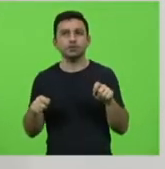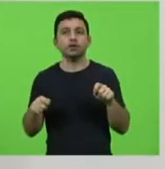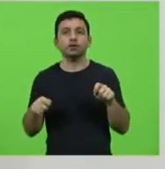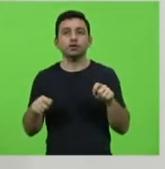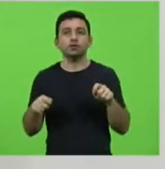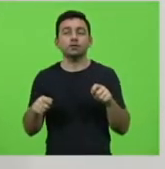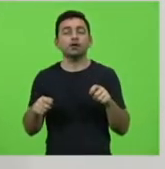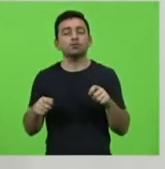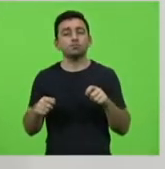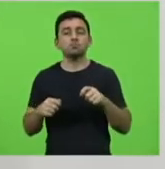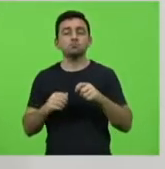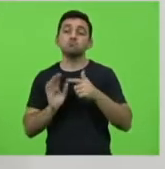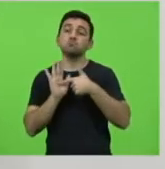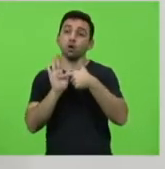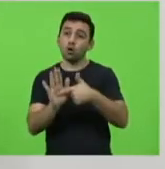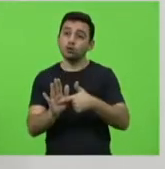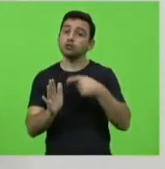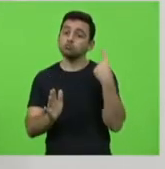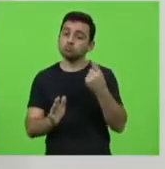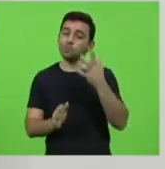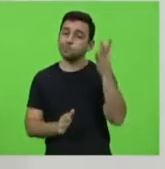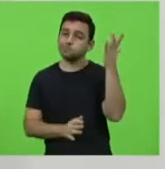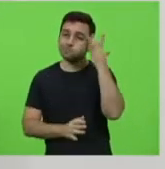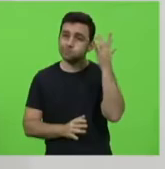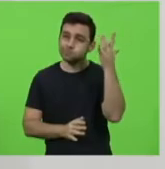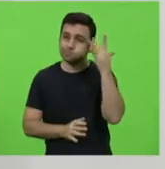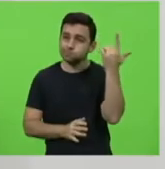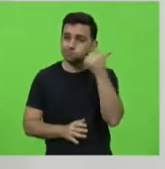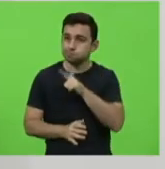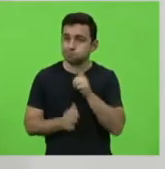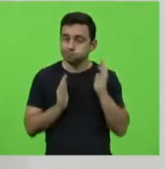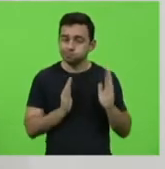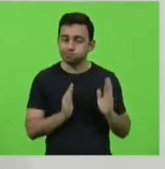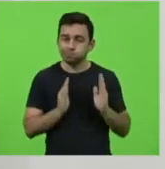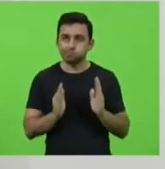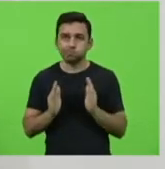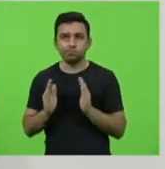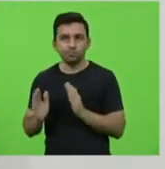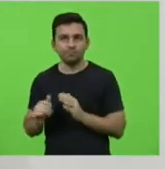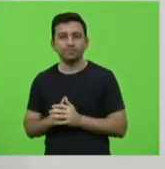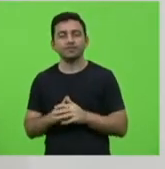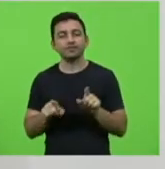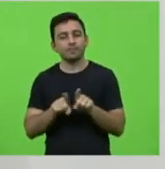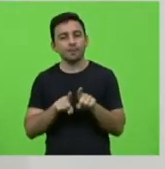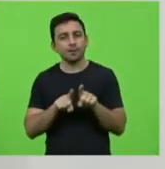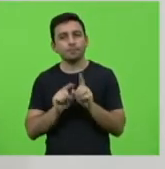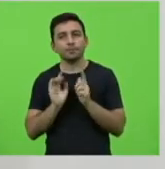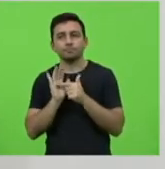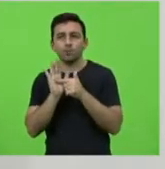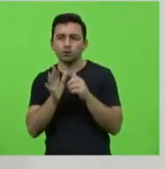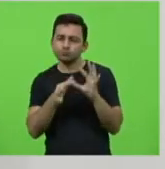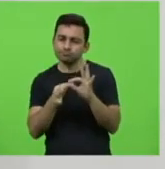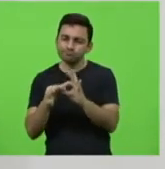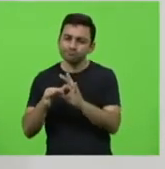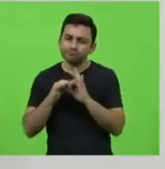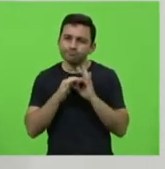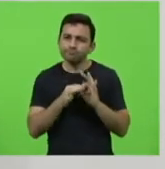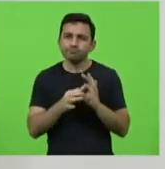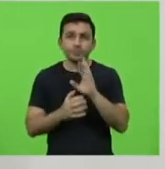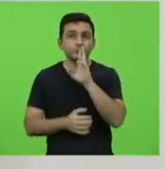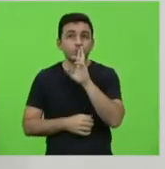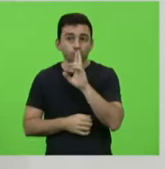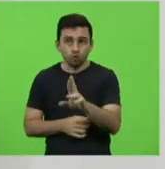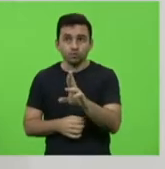estamos amadurecendo, mostra que nós estamos nos organizando, mostra que nós estamos cada vez mais unidos e que o resultado dessa